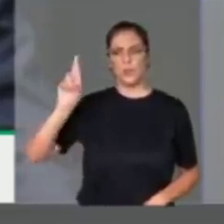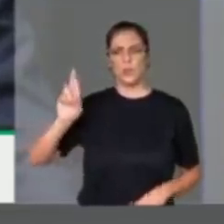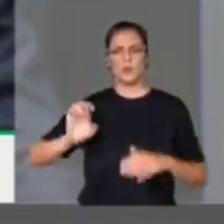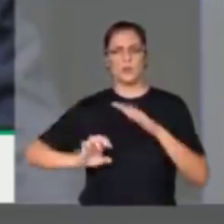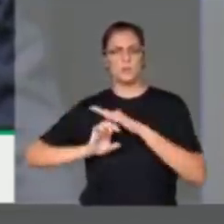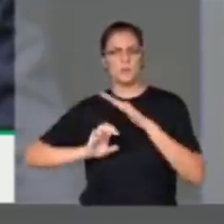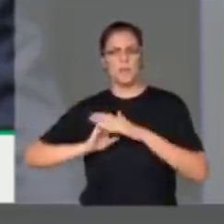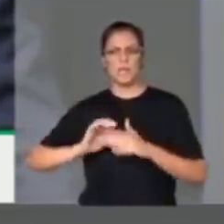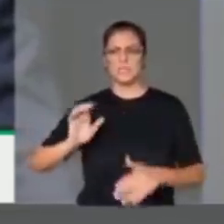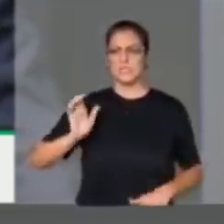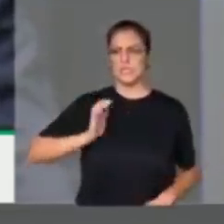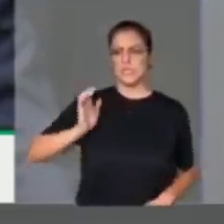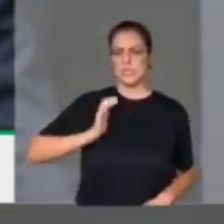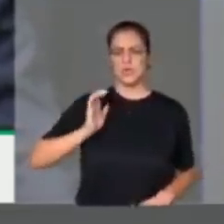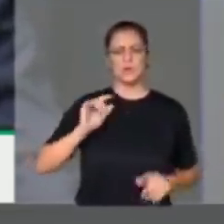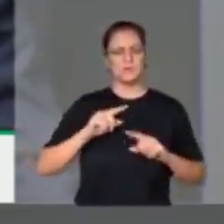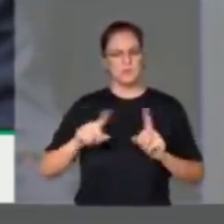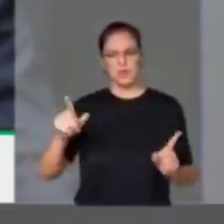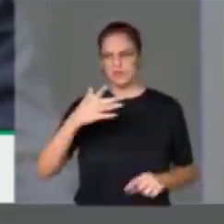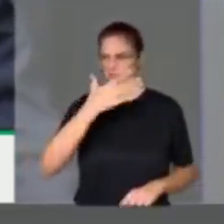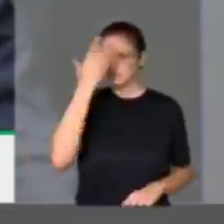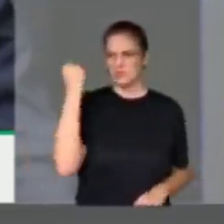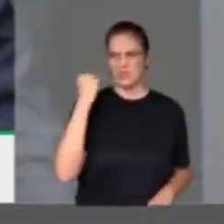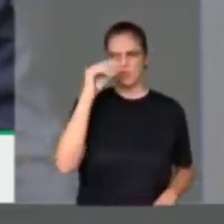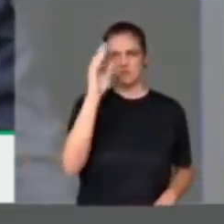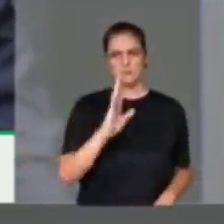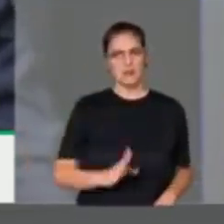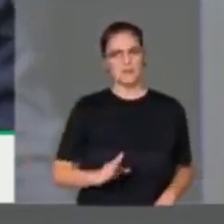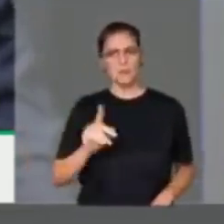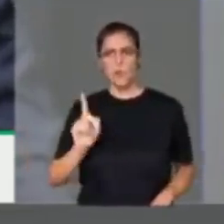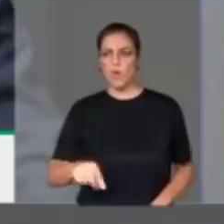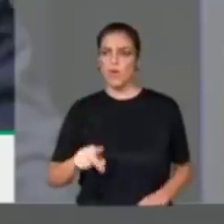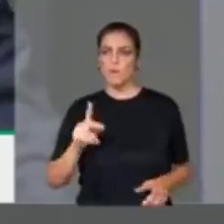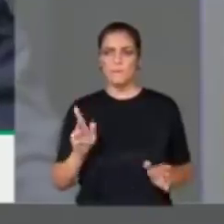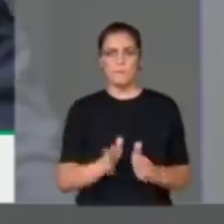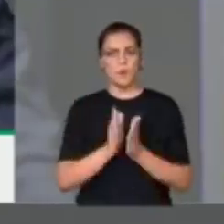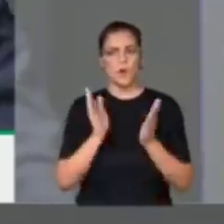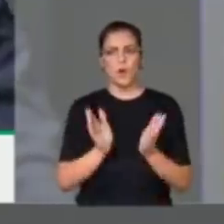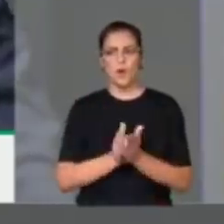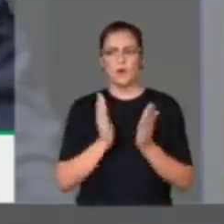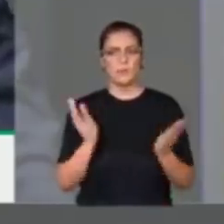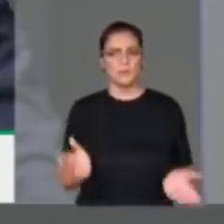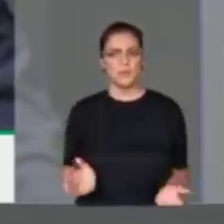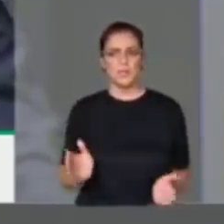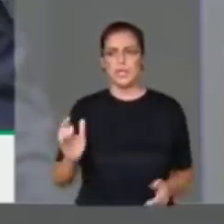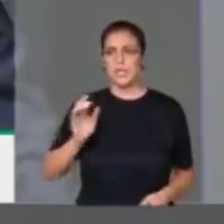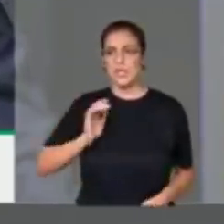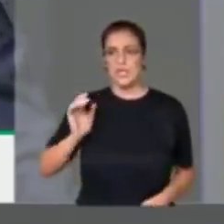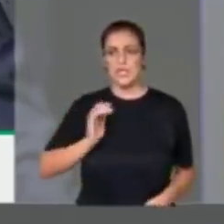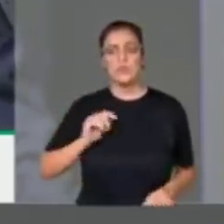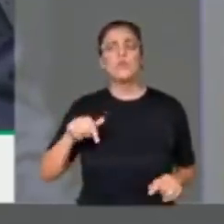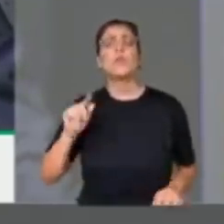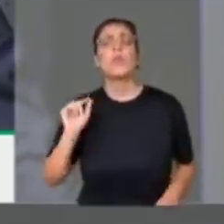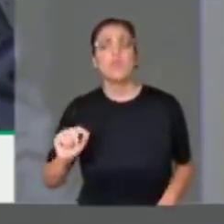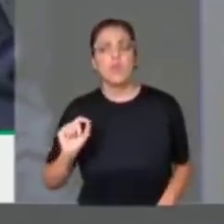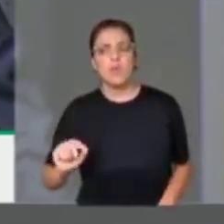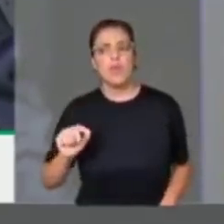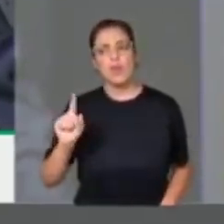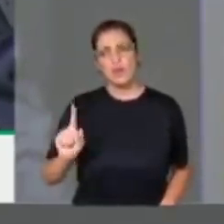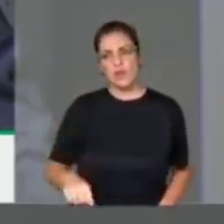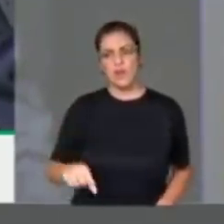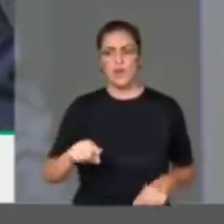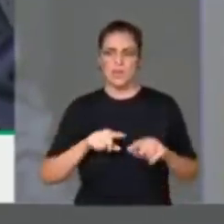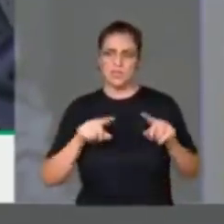os bilionários, mas eles esquecem que a gente vive num país pobre e que, em regra, a elite brasileira são os funcionários públicos. Somos